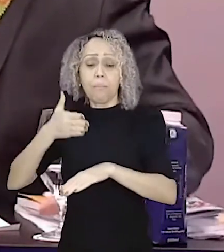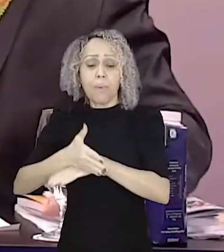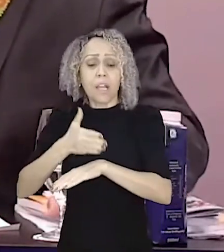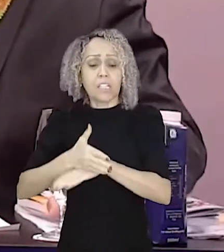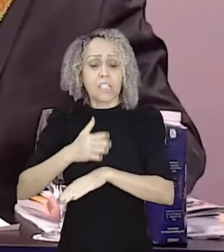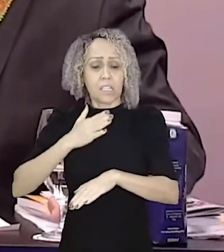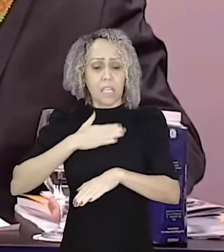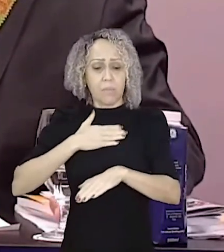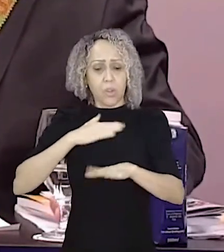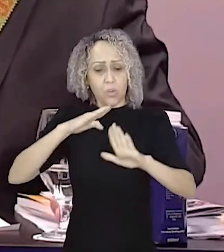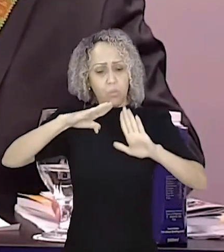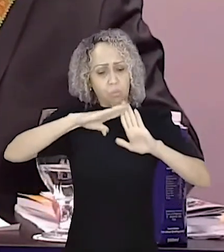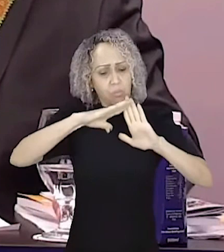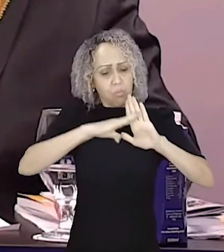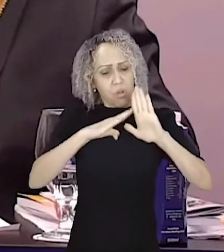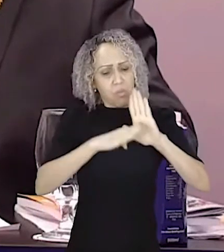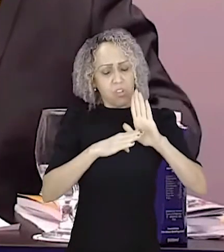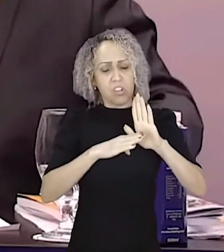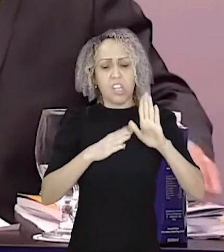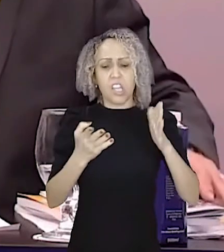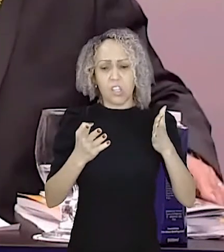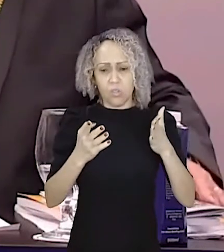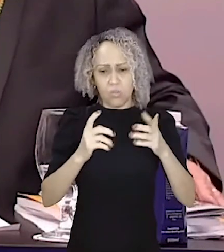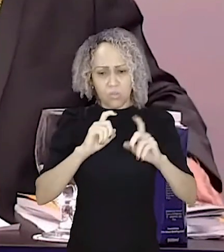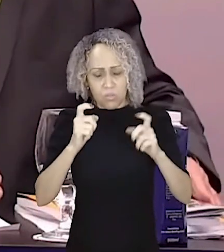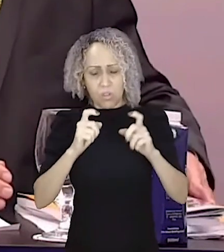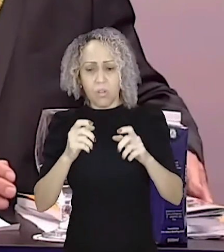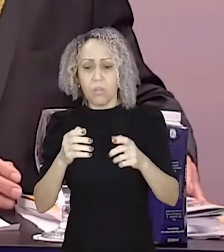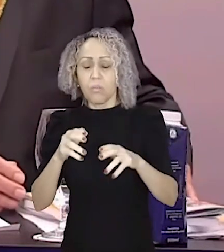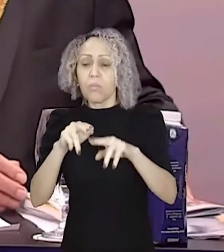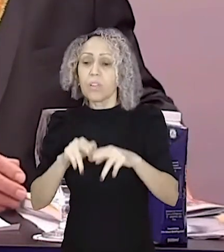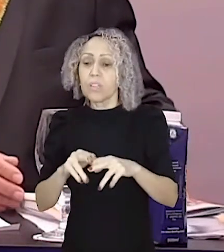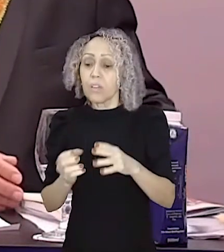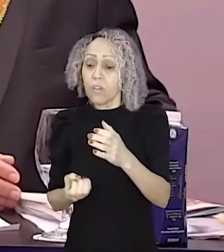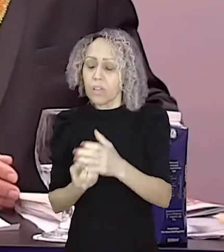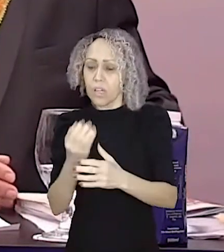Por isso que eu estou criando o Ministério dos Povos Originários.